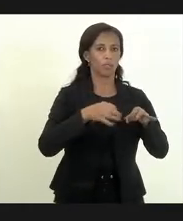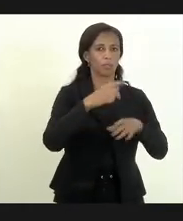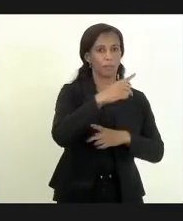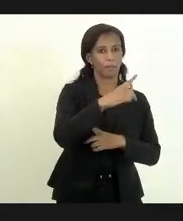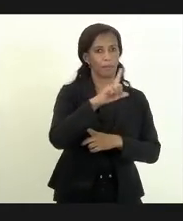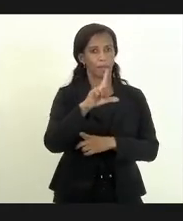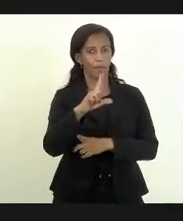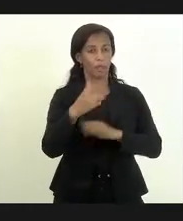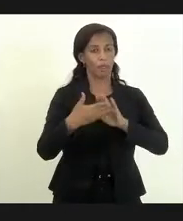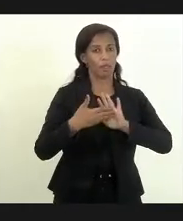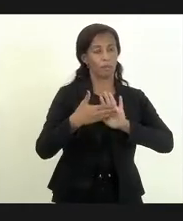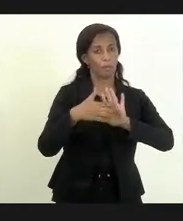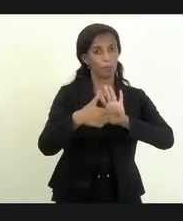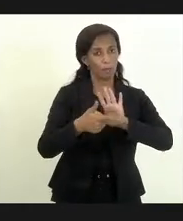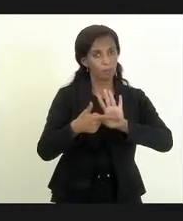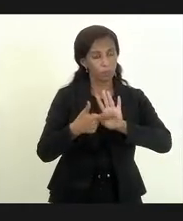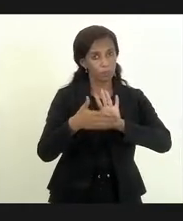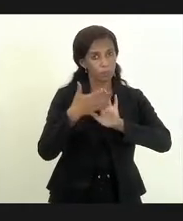que mostra